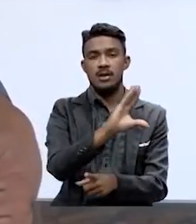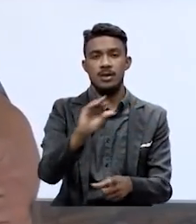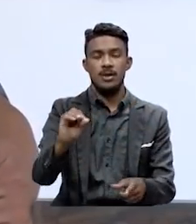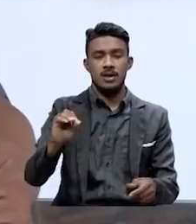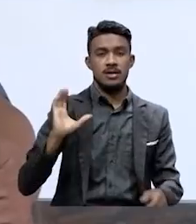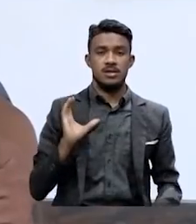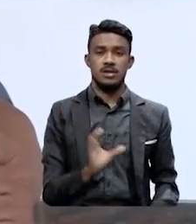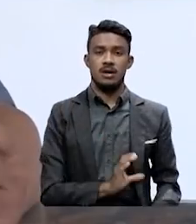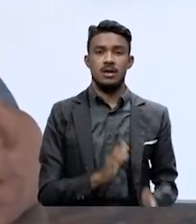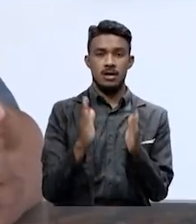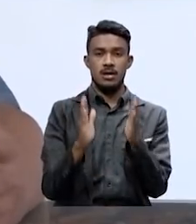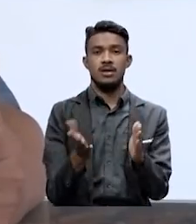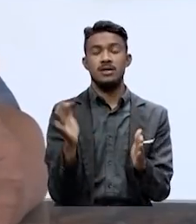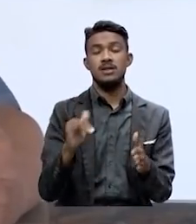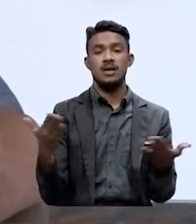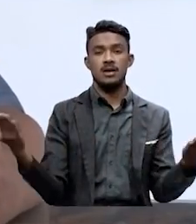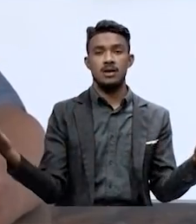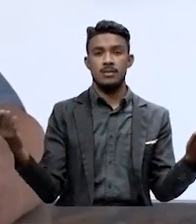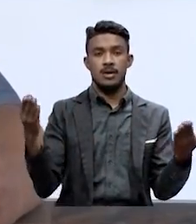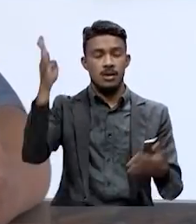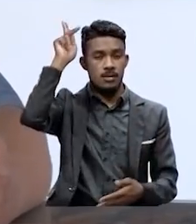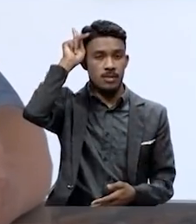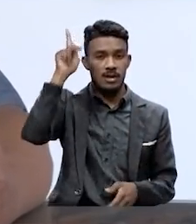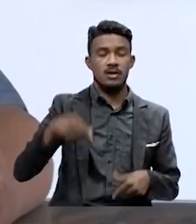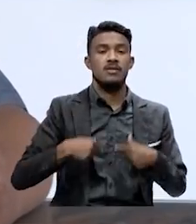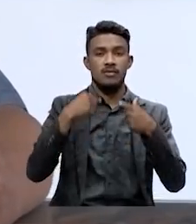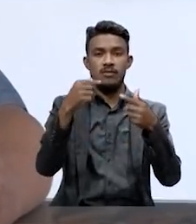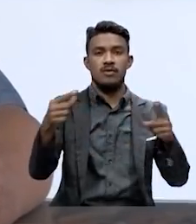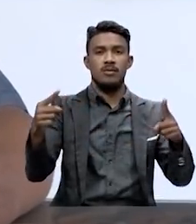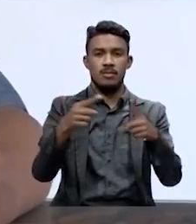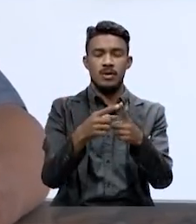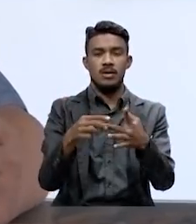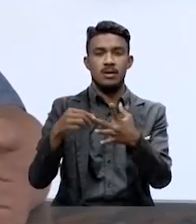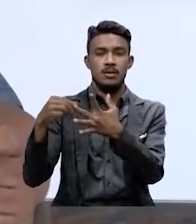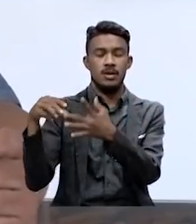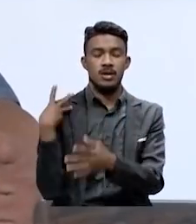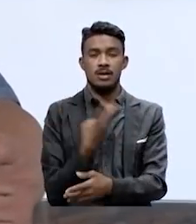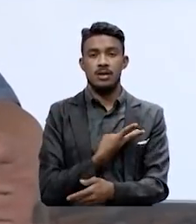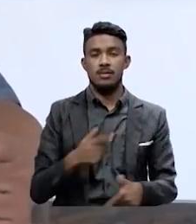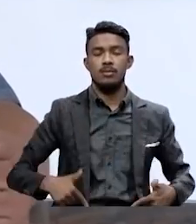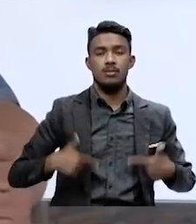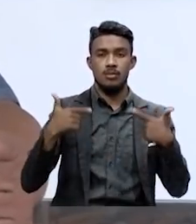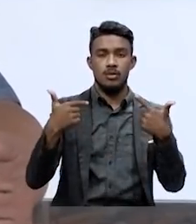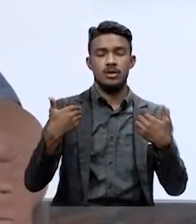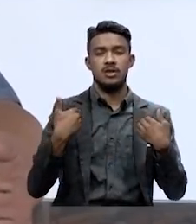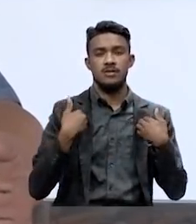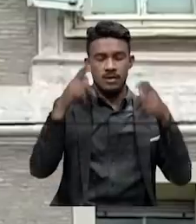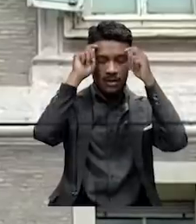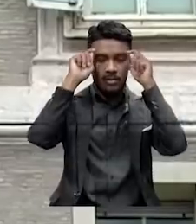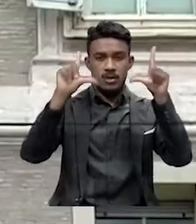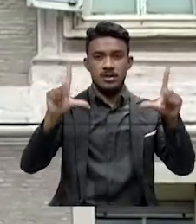nebe Santo Padre entrega ba lulu kita nebe muri sia Timor